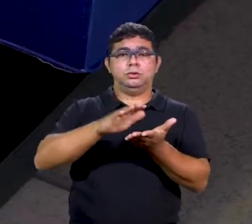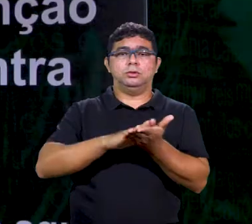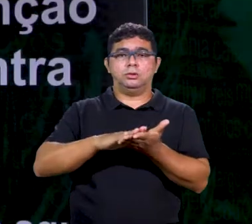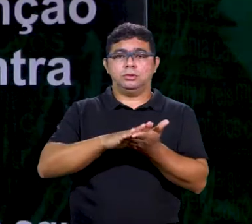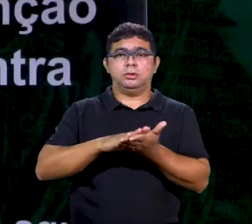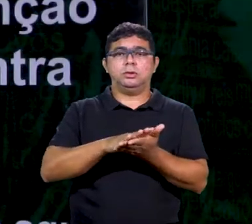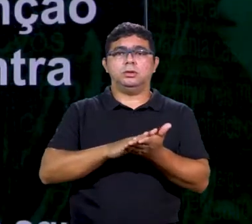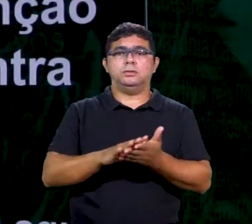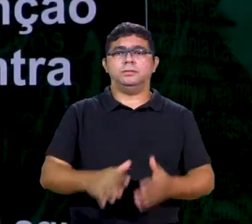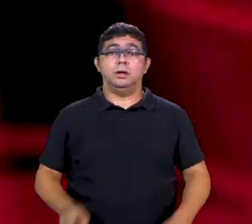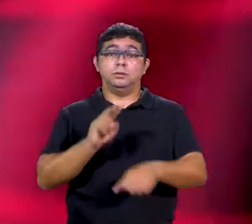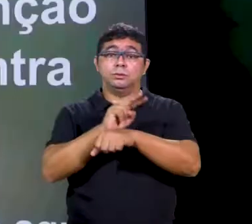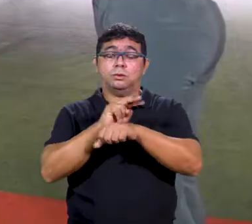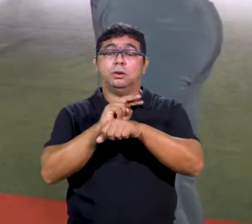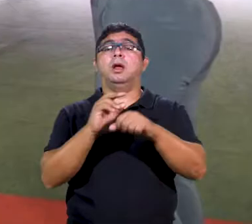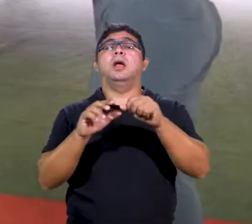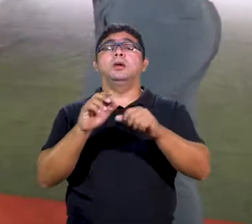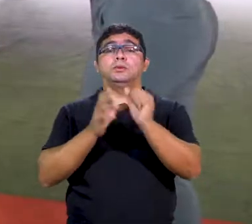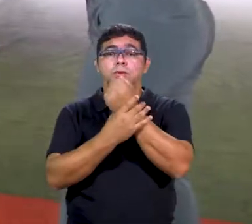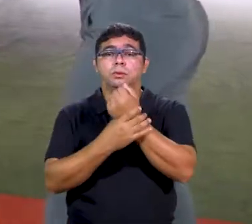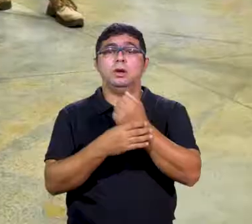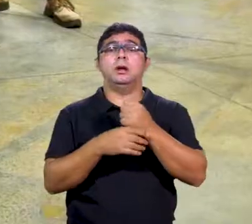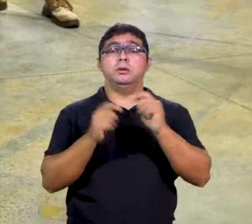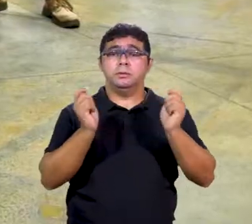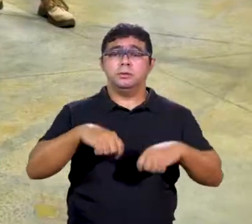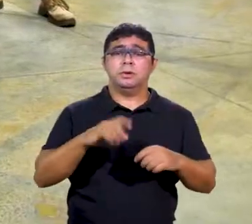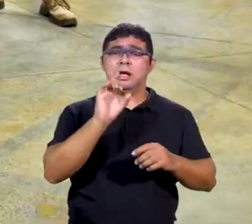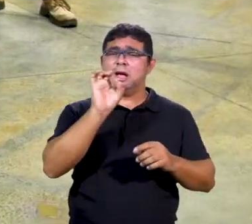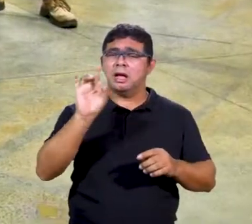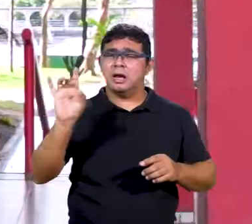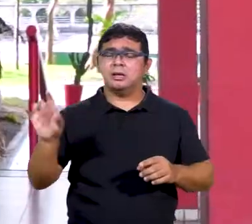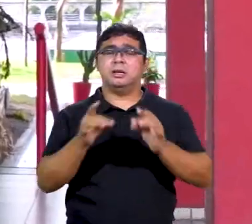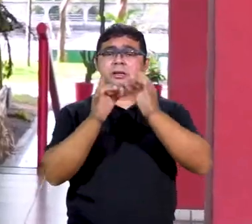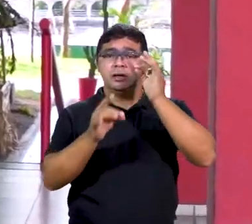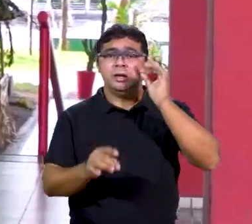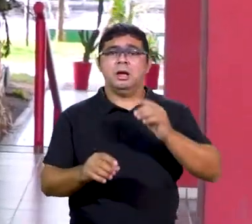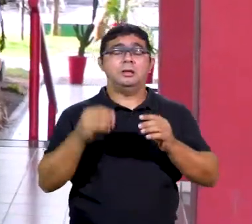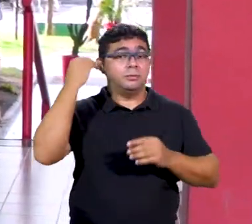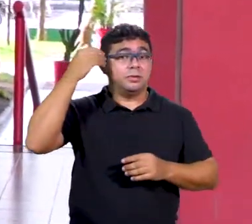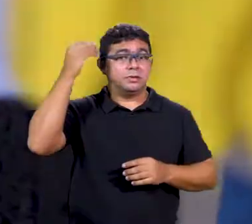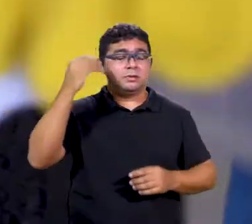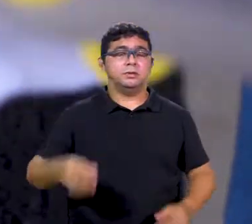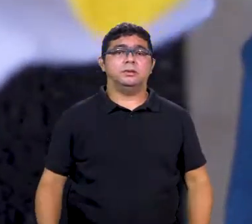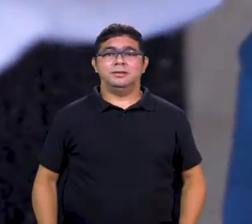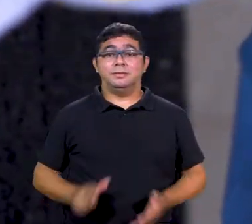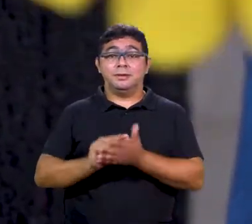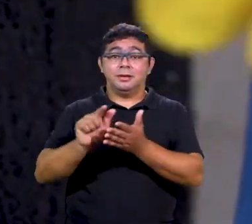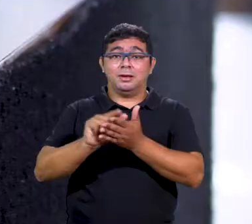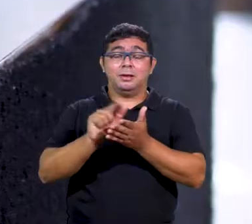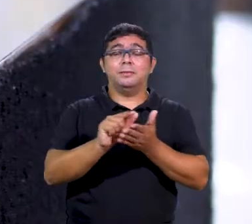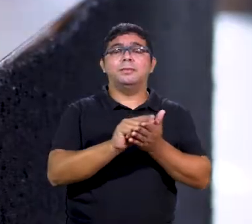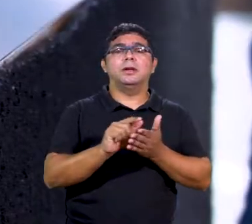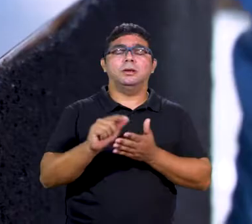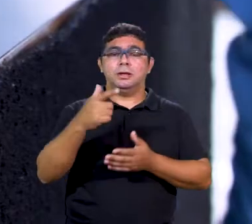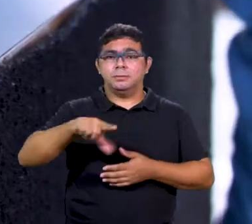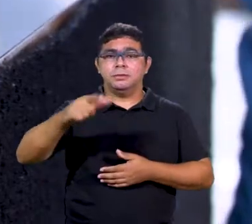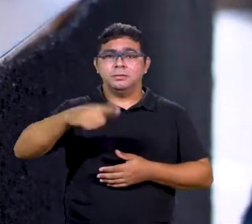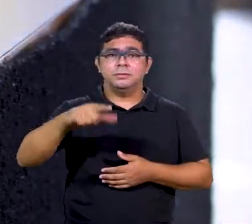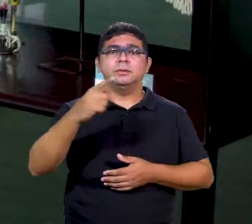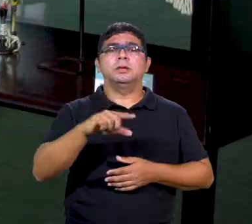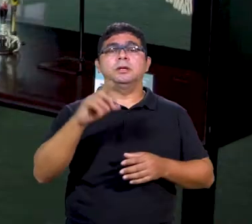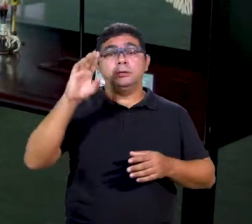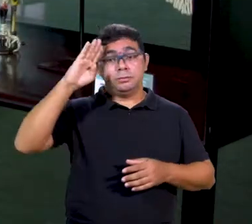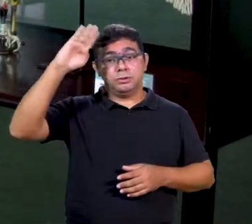gel. Cuidamos de cada detalhe para que sua experiência seja a mais segura possível. Intensificamos nossa rotina de